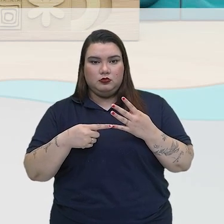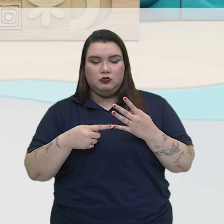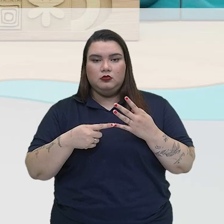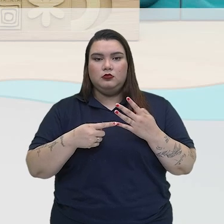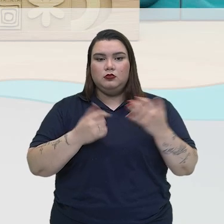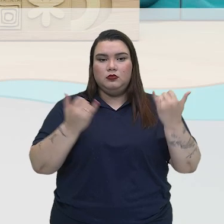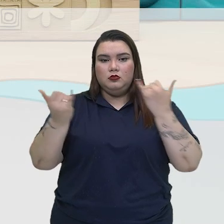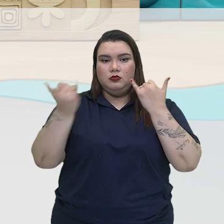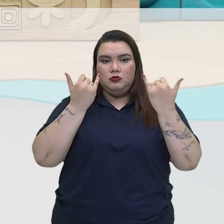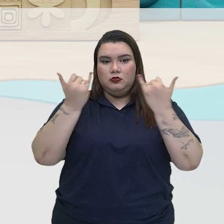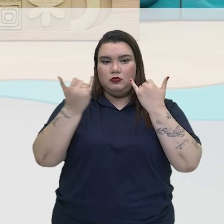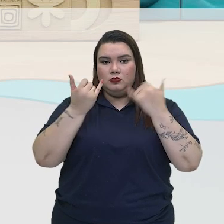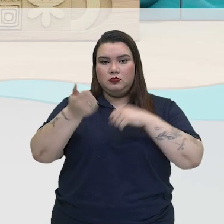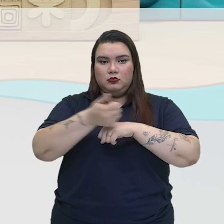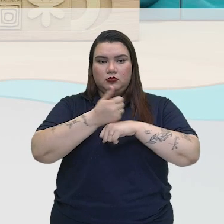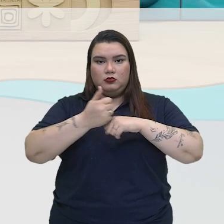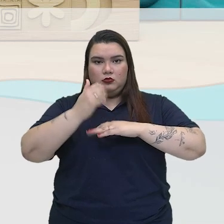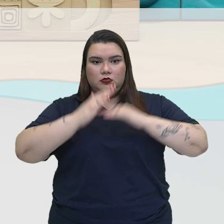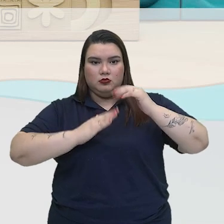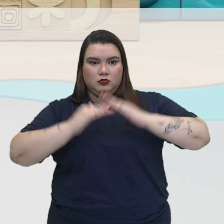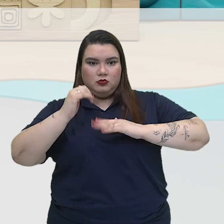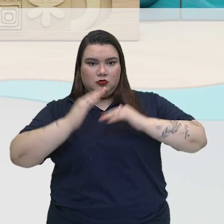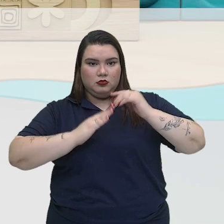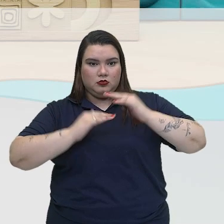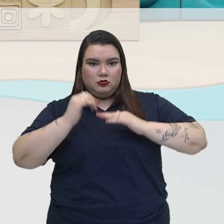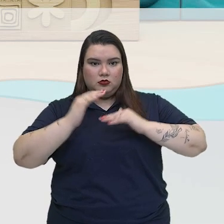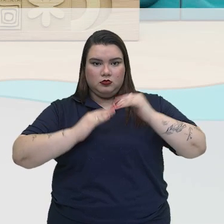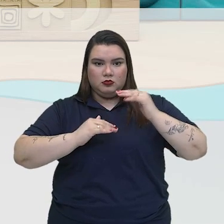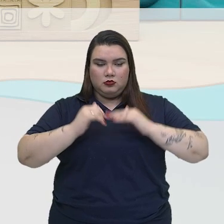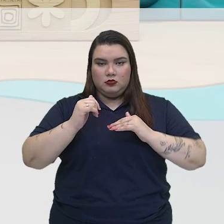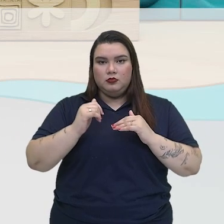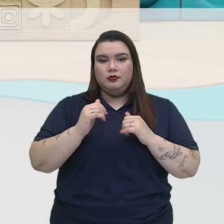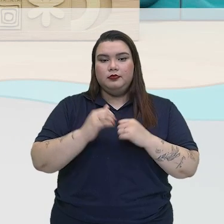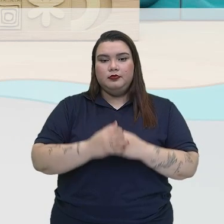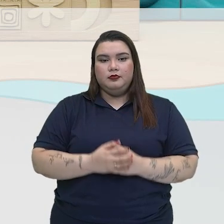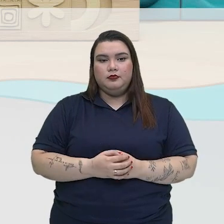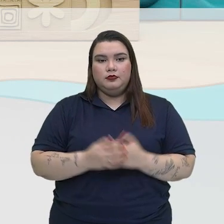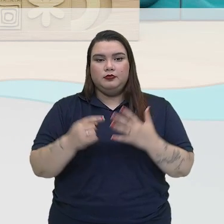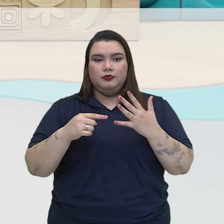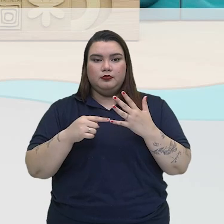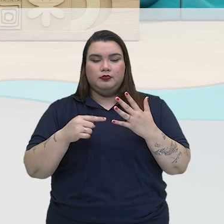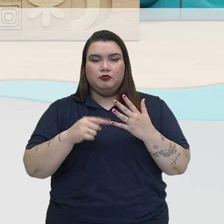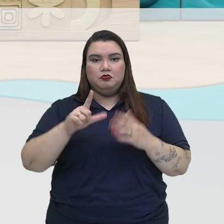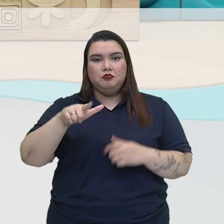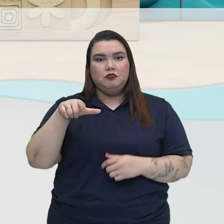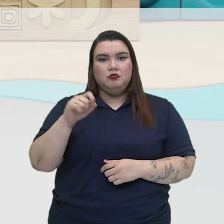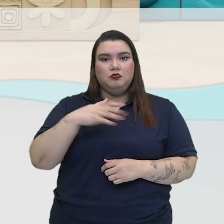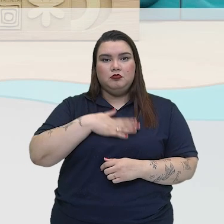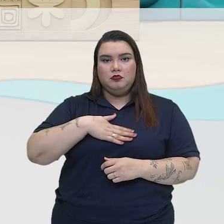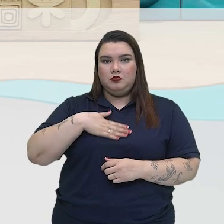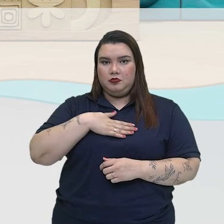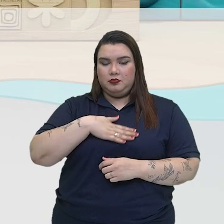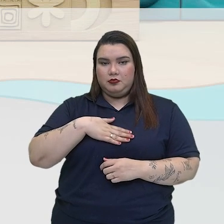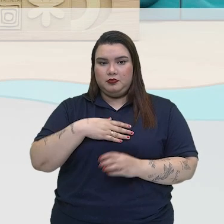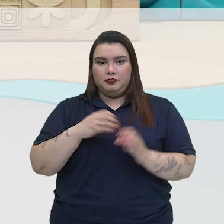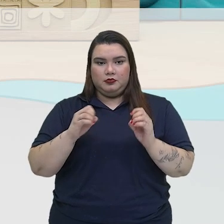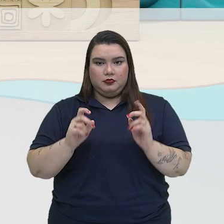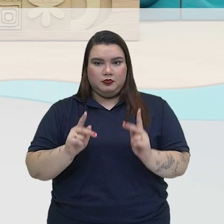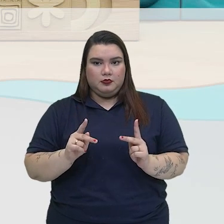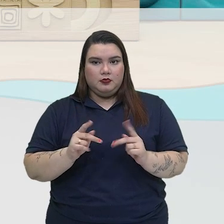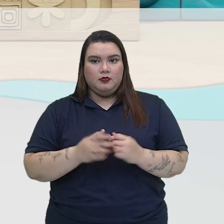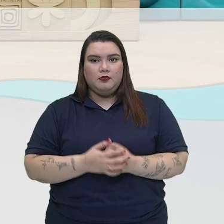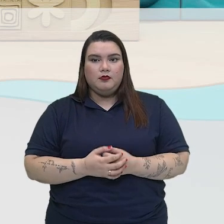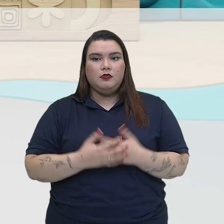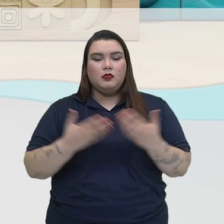Professional information, informações da sua profissão. E preference, preference,